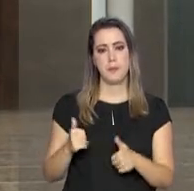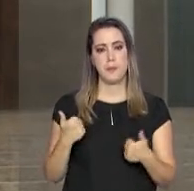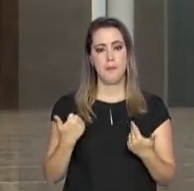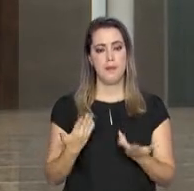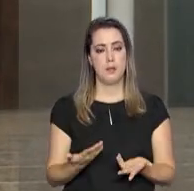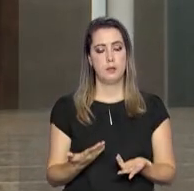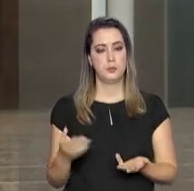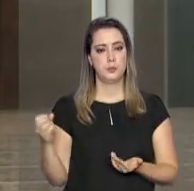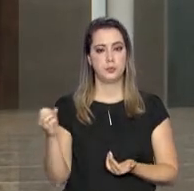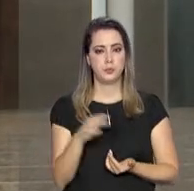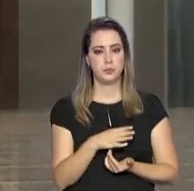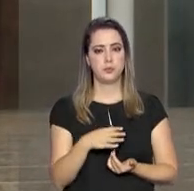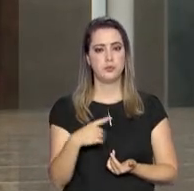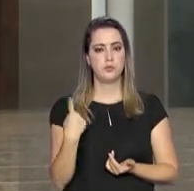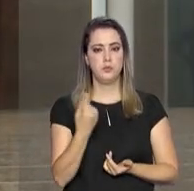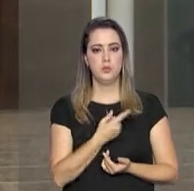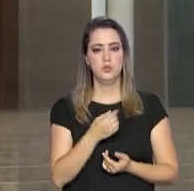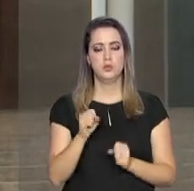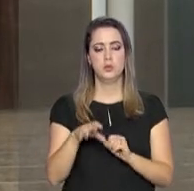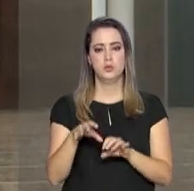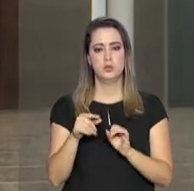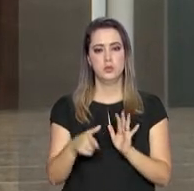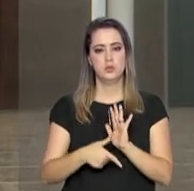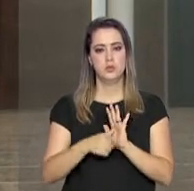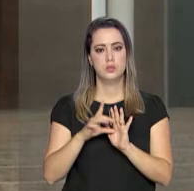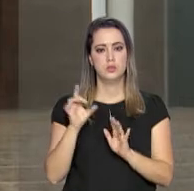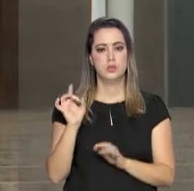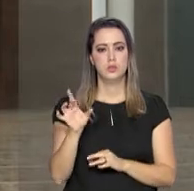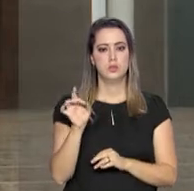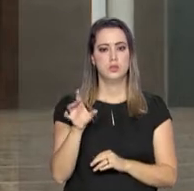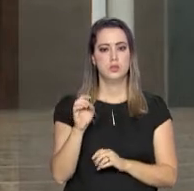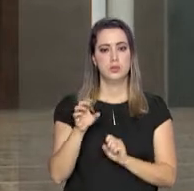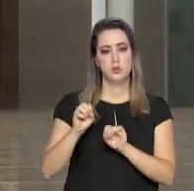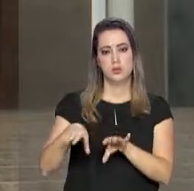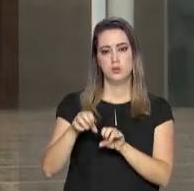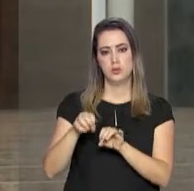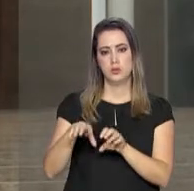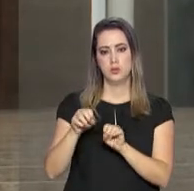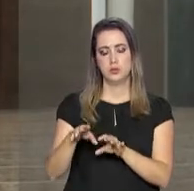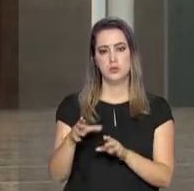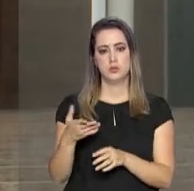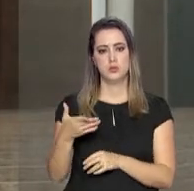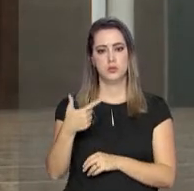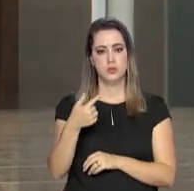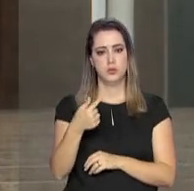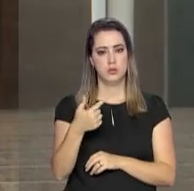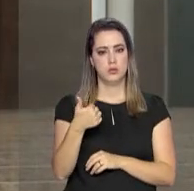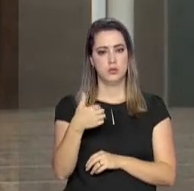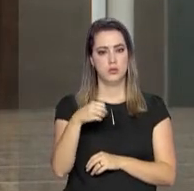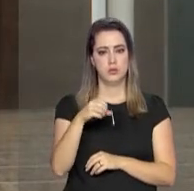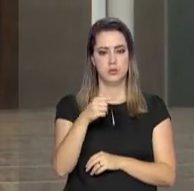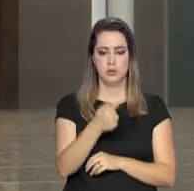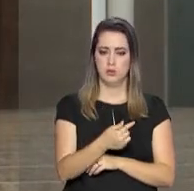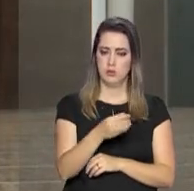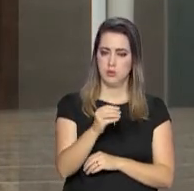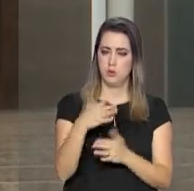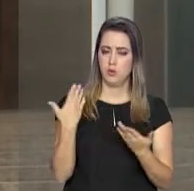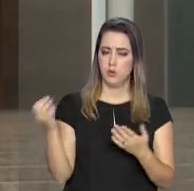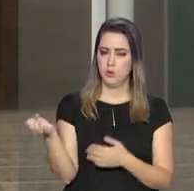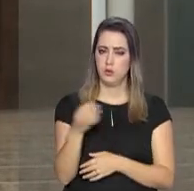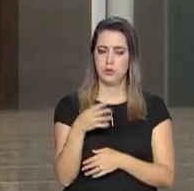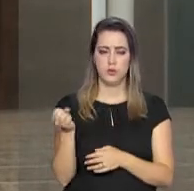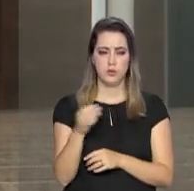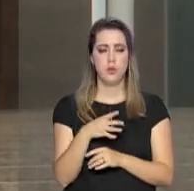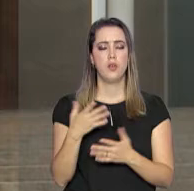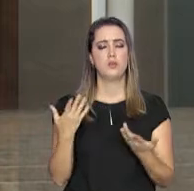atualizar mais um pouco na educação que antes era baseada basicamente na educação do da década de 70 e agora perante uma coisa nova